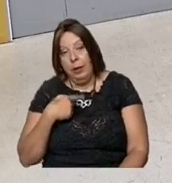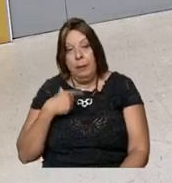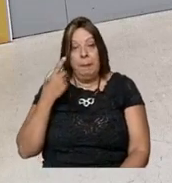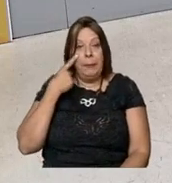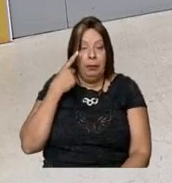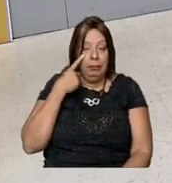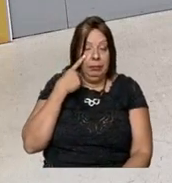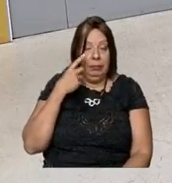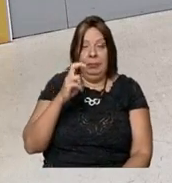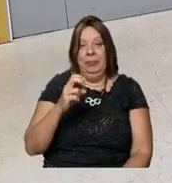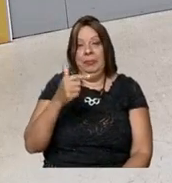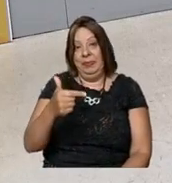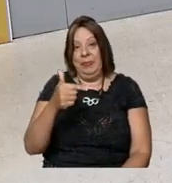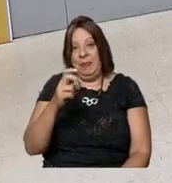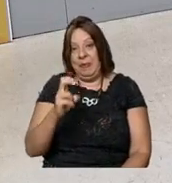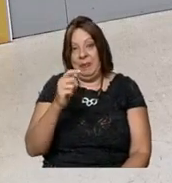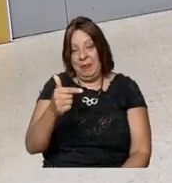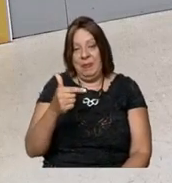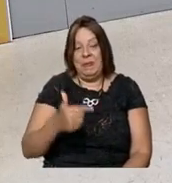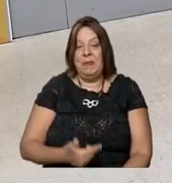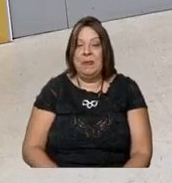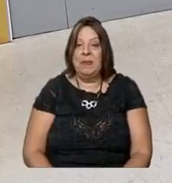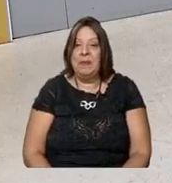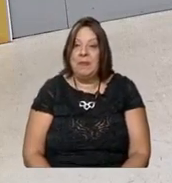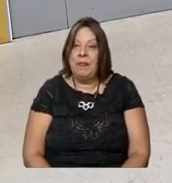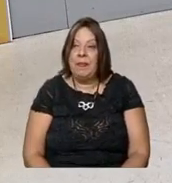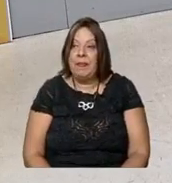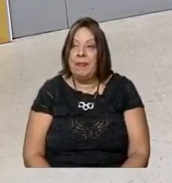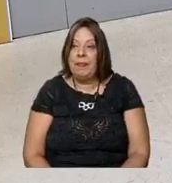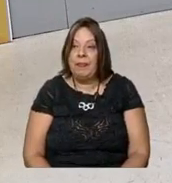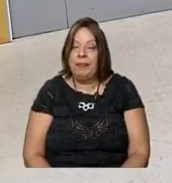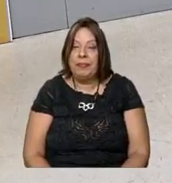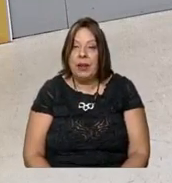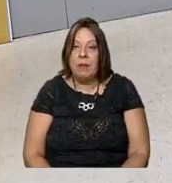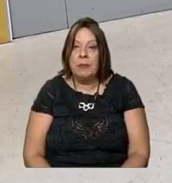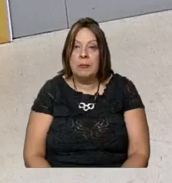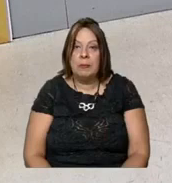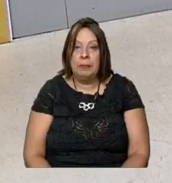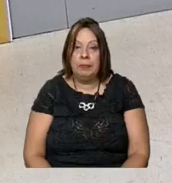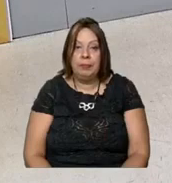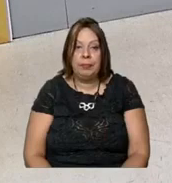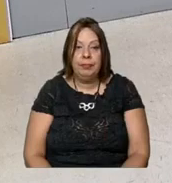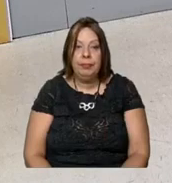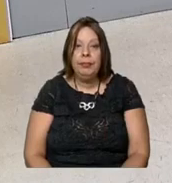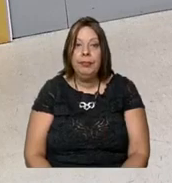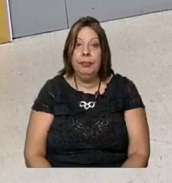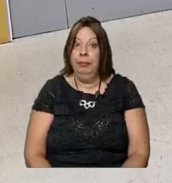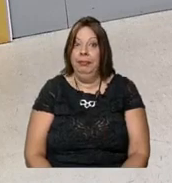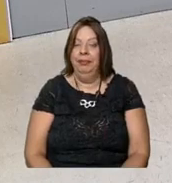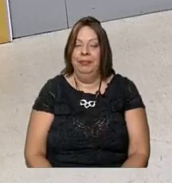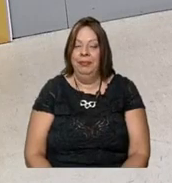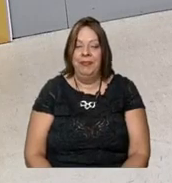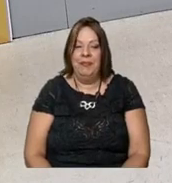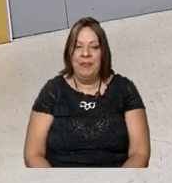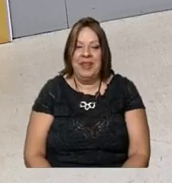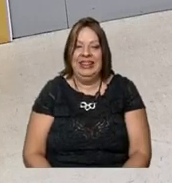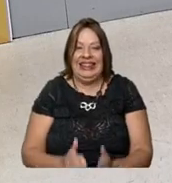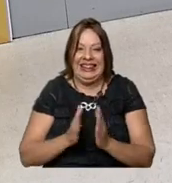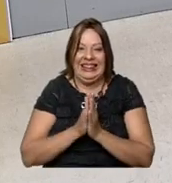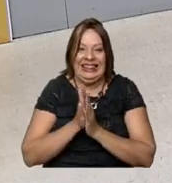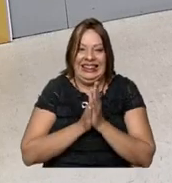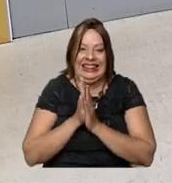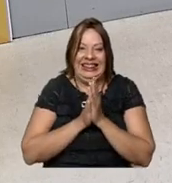decide? 52, decide? 52, decide? Ai, ai, ai, ai, ai! Júnior